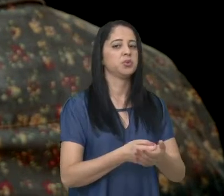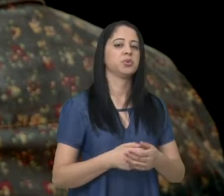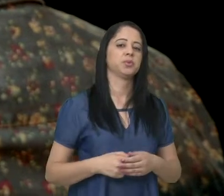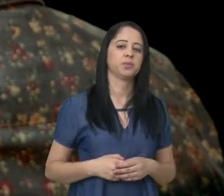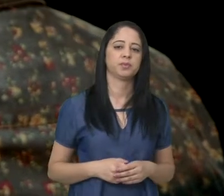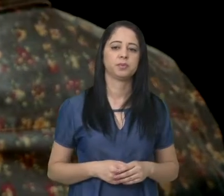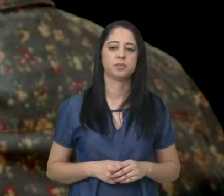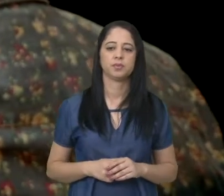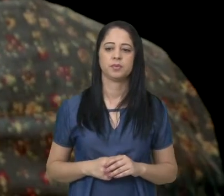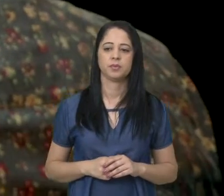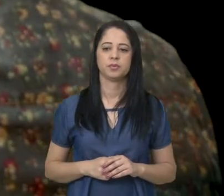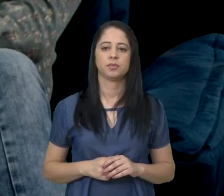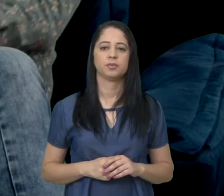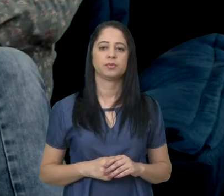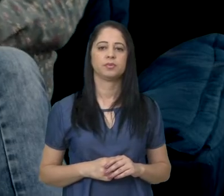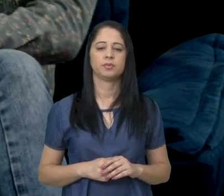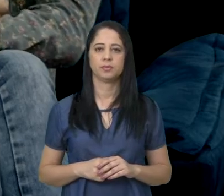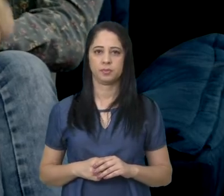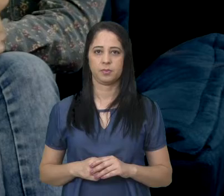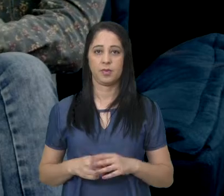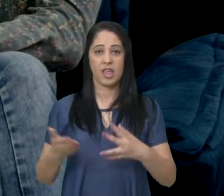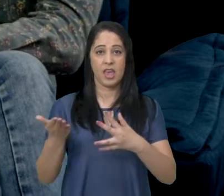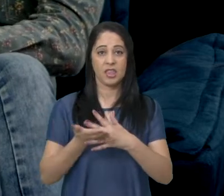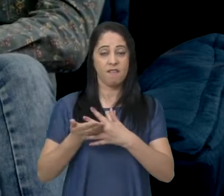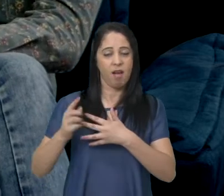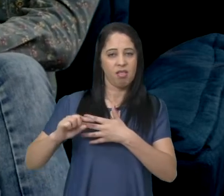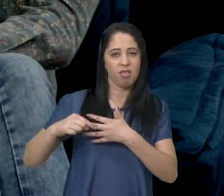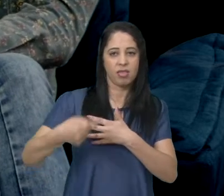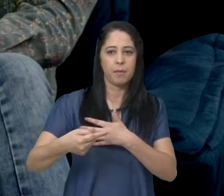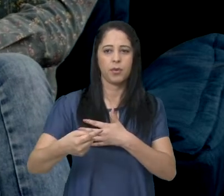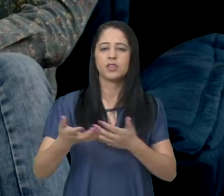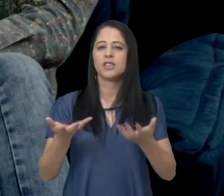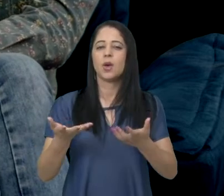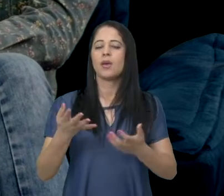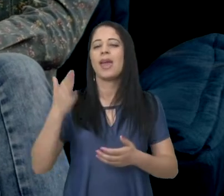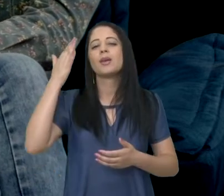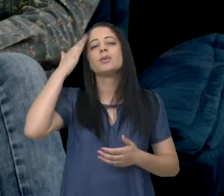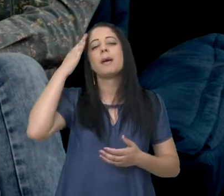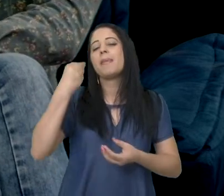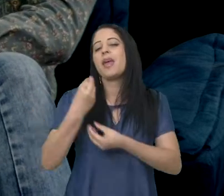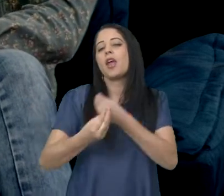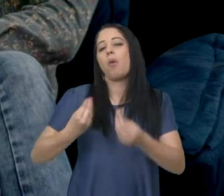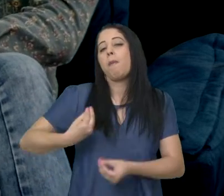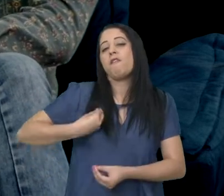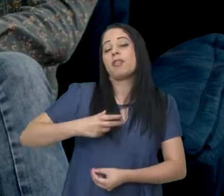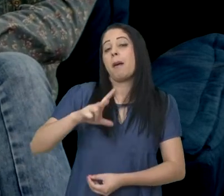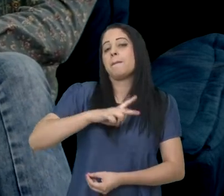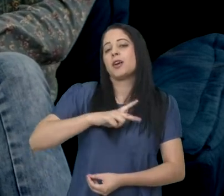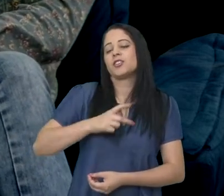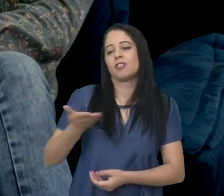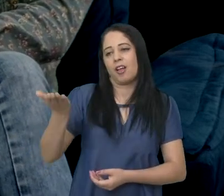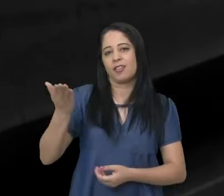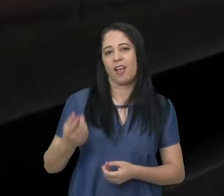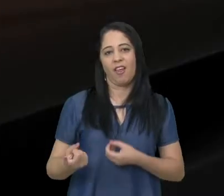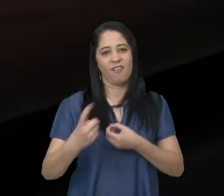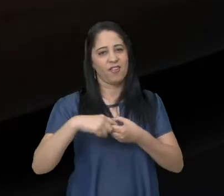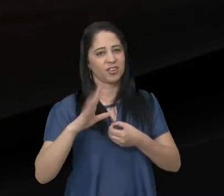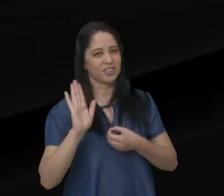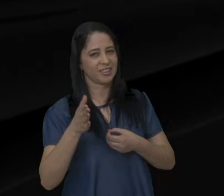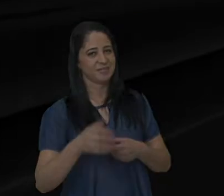mulheres. Maravilha. Bom, no próximo bloco eu vou querer conhecer um pouquinho mais da vida da Amélia. A gente volta já.